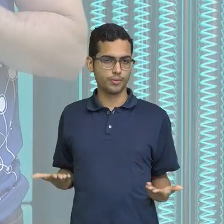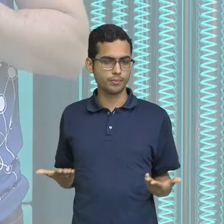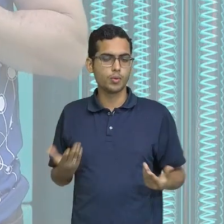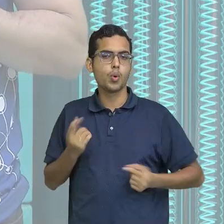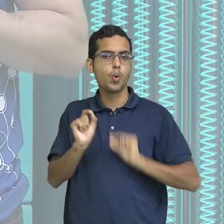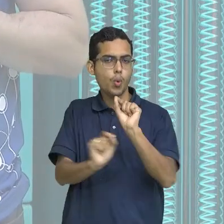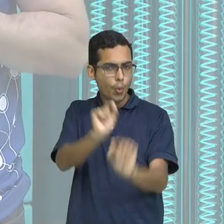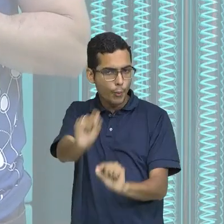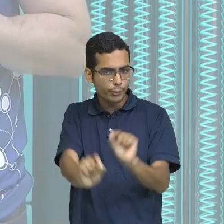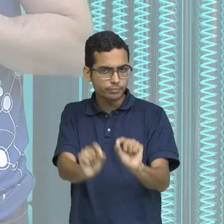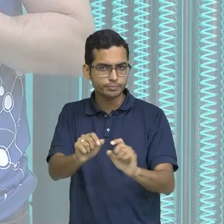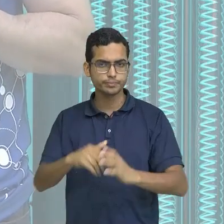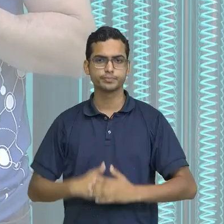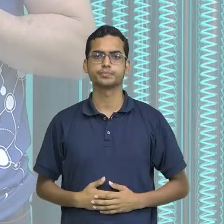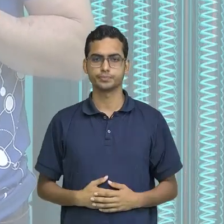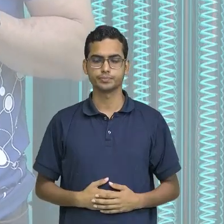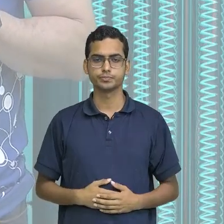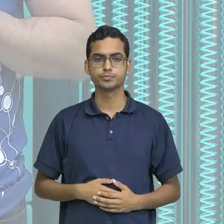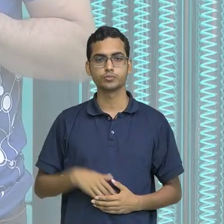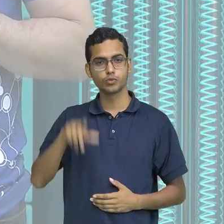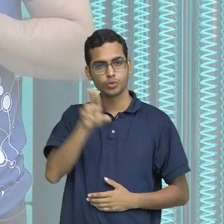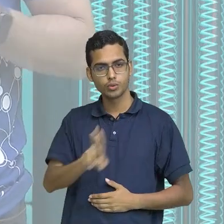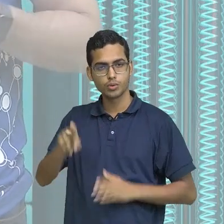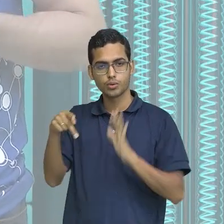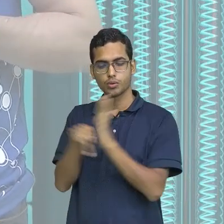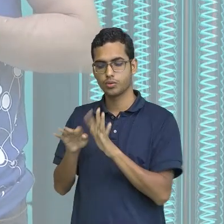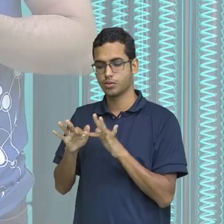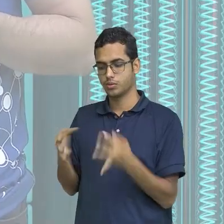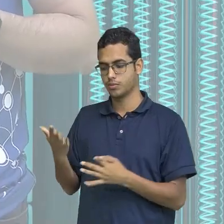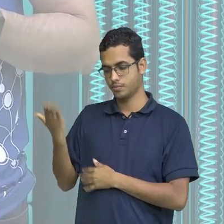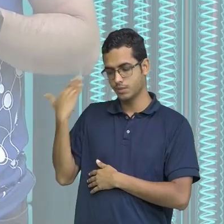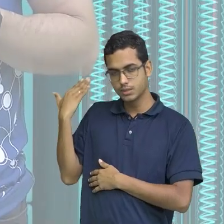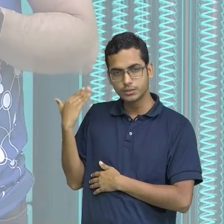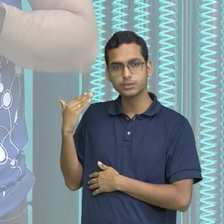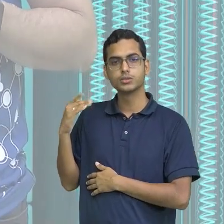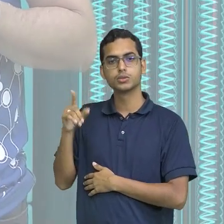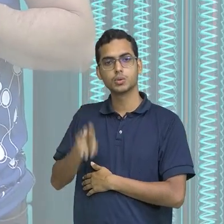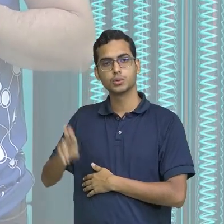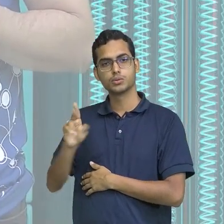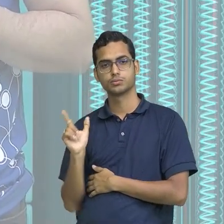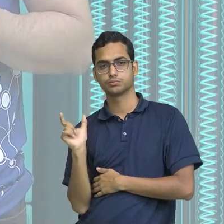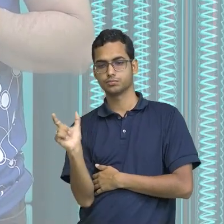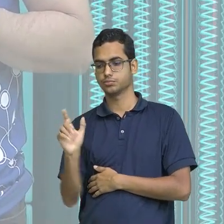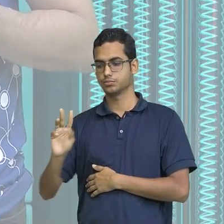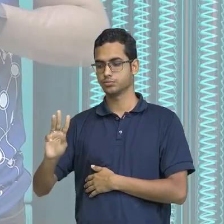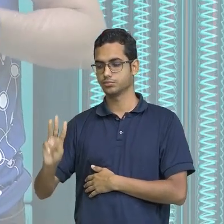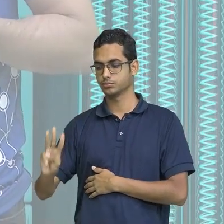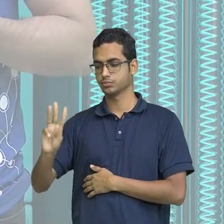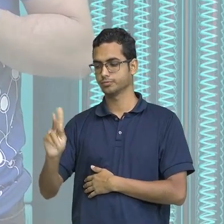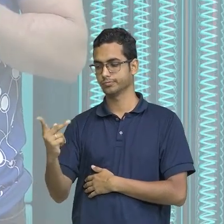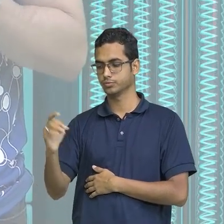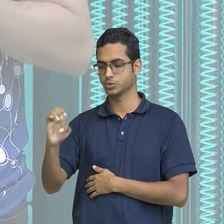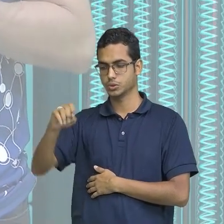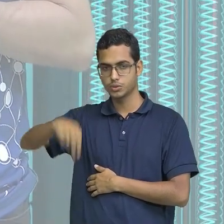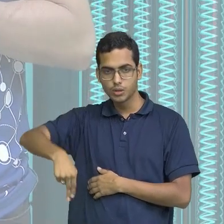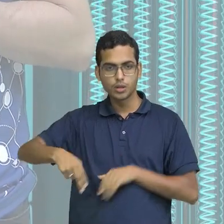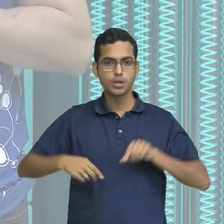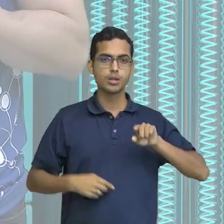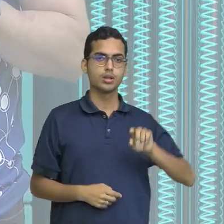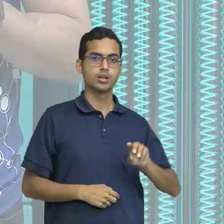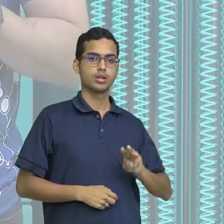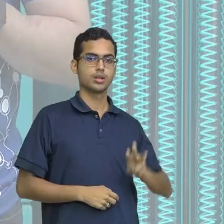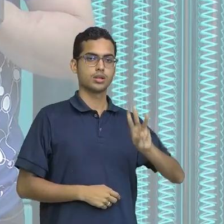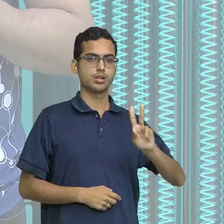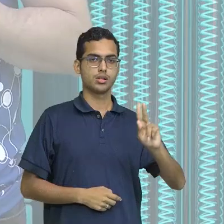o Simple Past, tá? E ele significa quando, e do while, que eu vou utilizar, né, significa